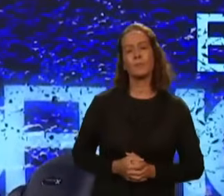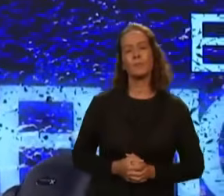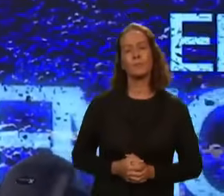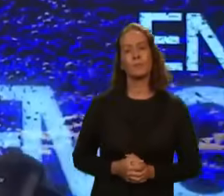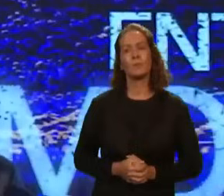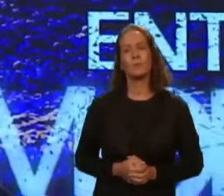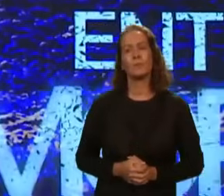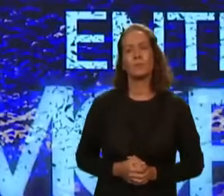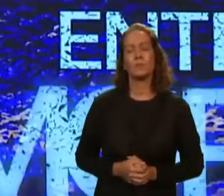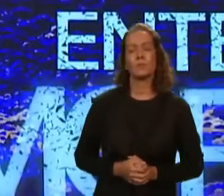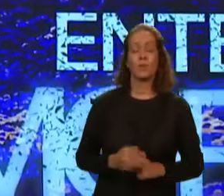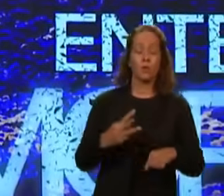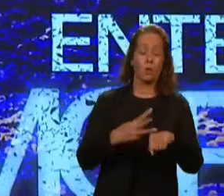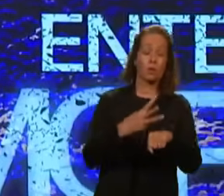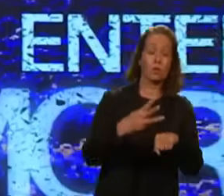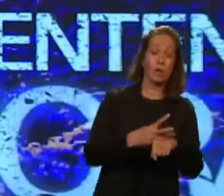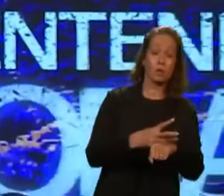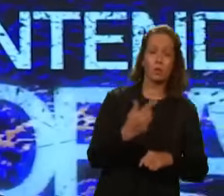Não tinha um WhatsApp,